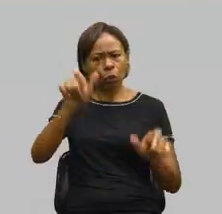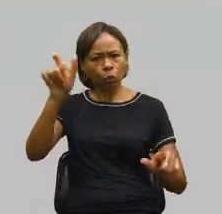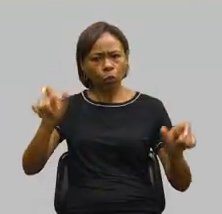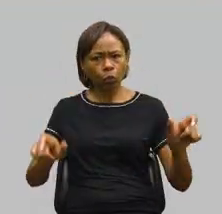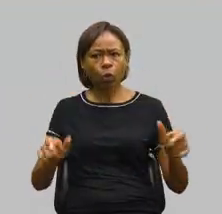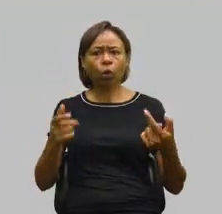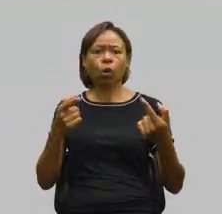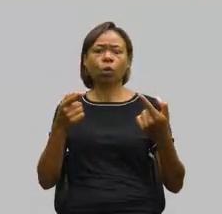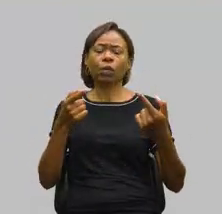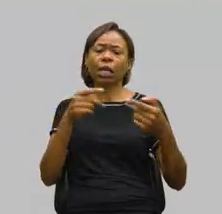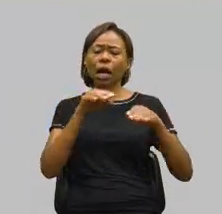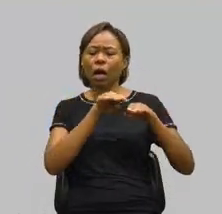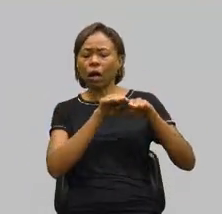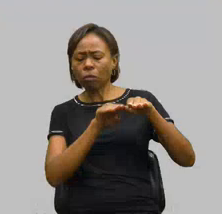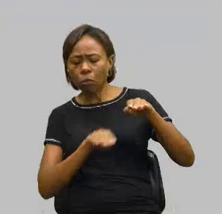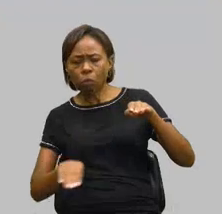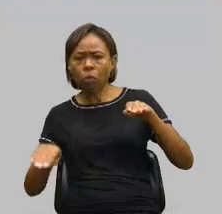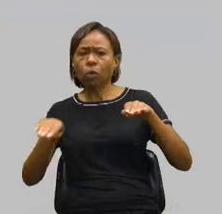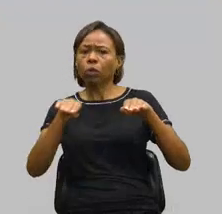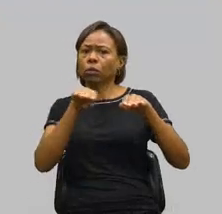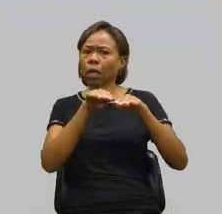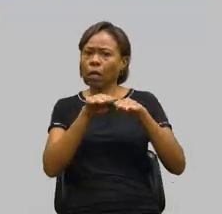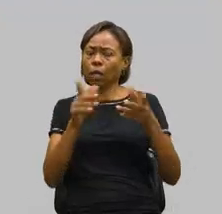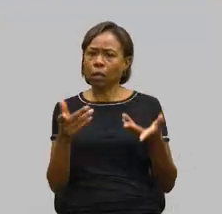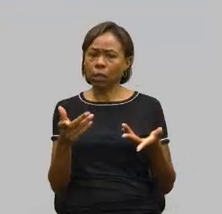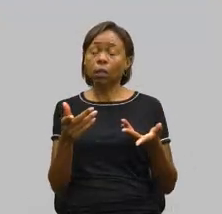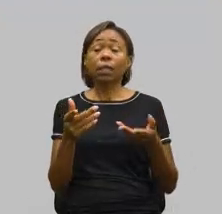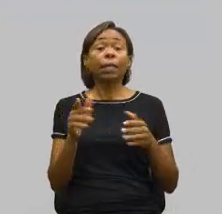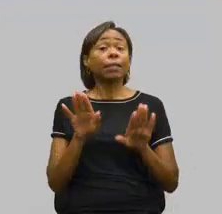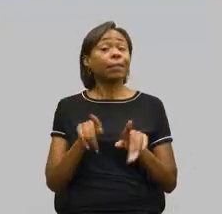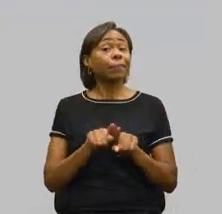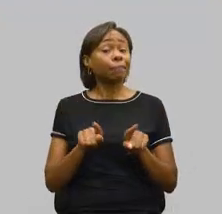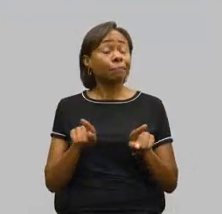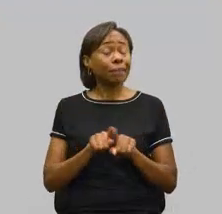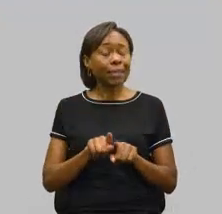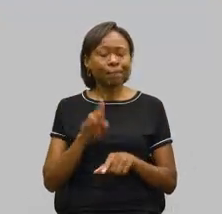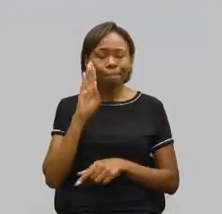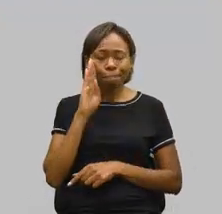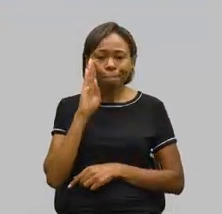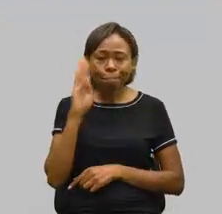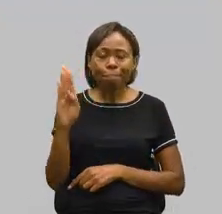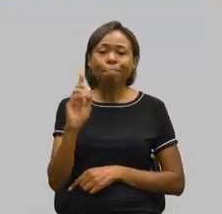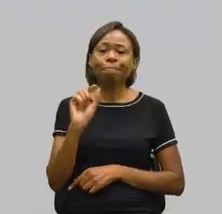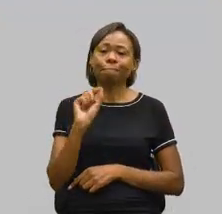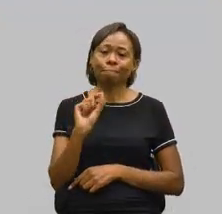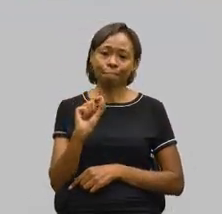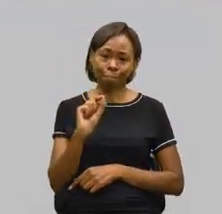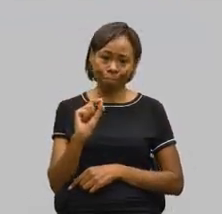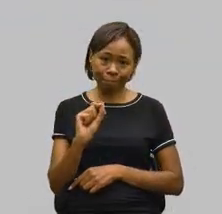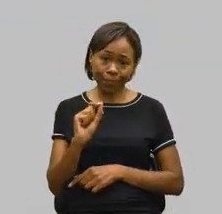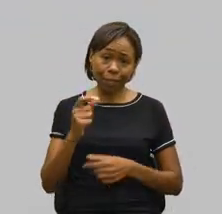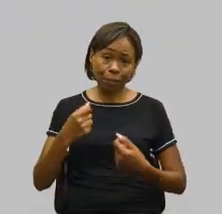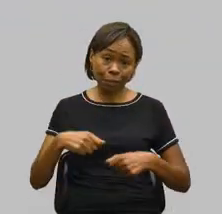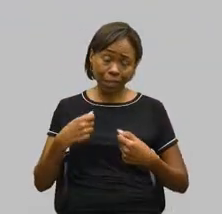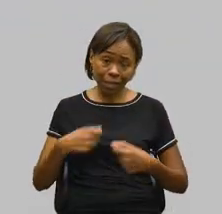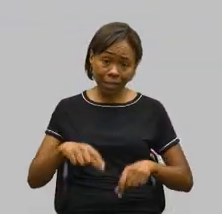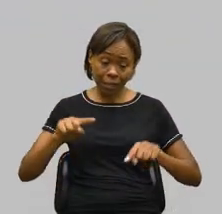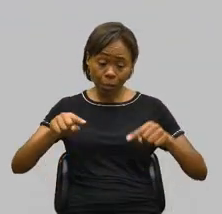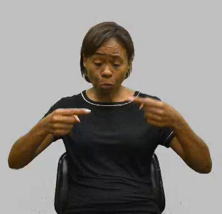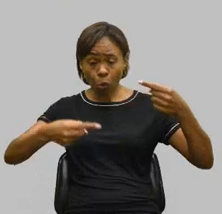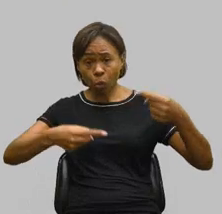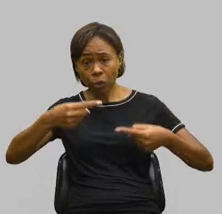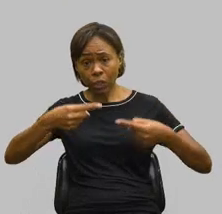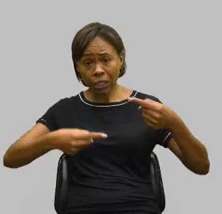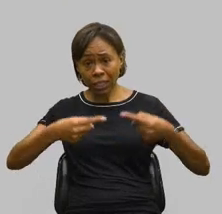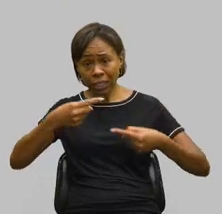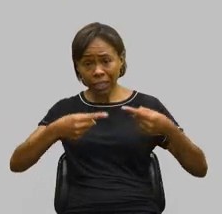das desigualdades E especialmente eu queria falar aqui da necessidade do fortalecimento de políticas públicas de promoção da